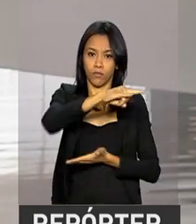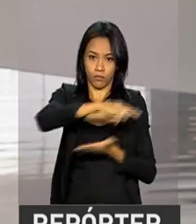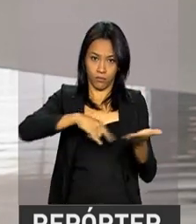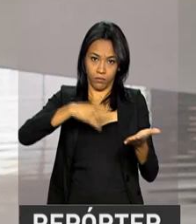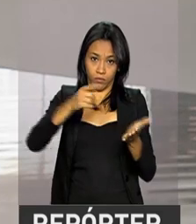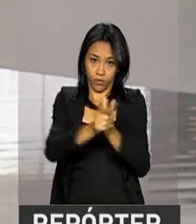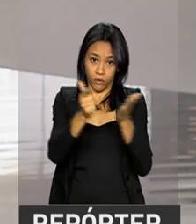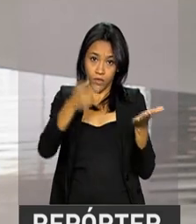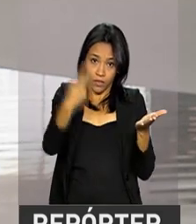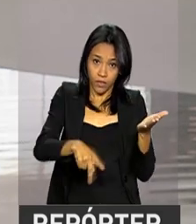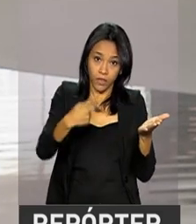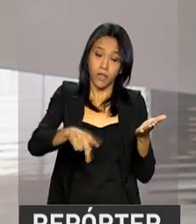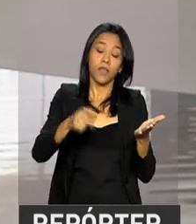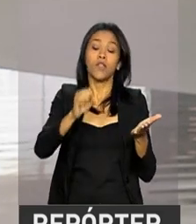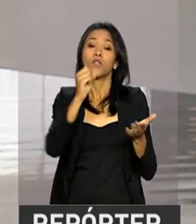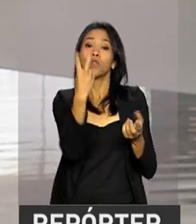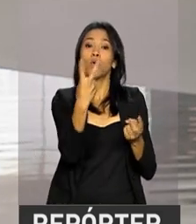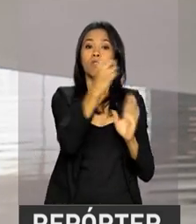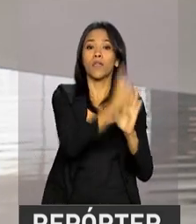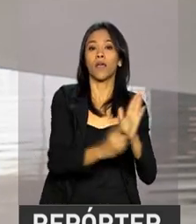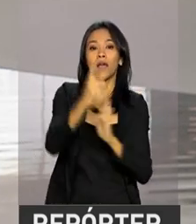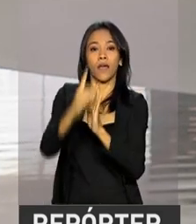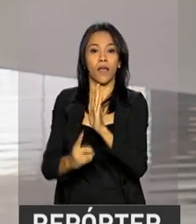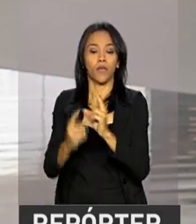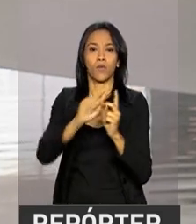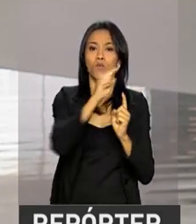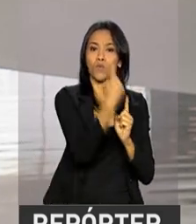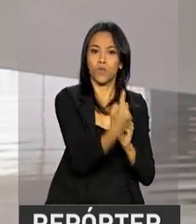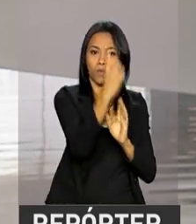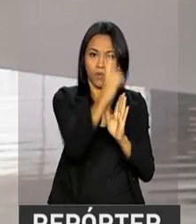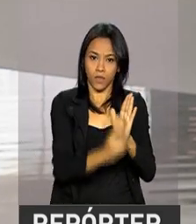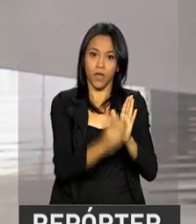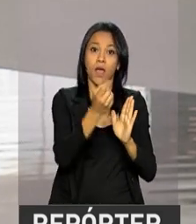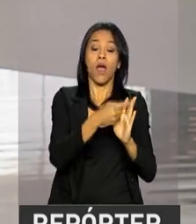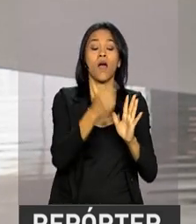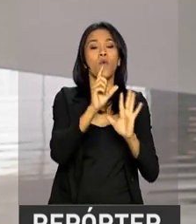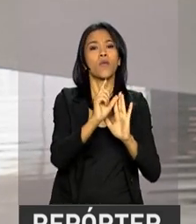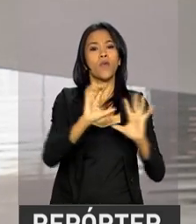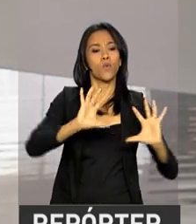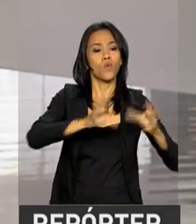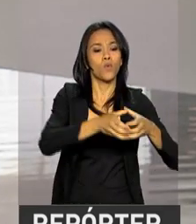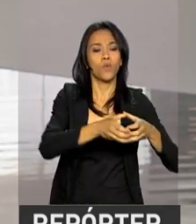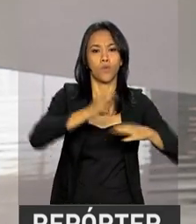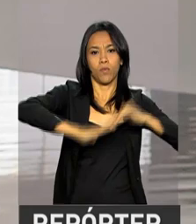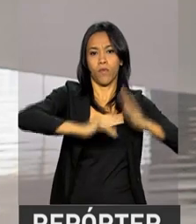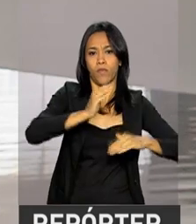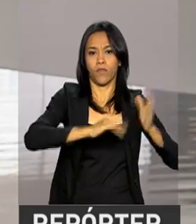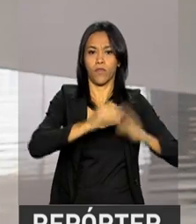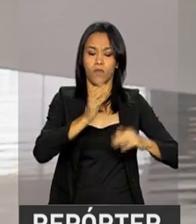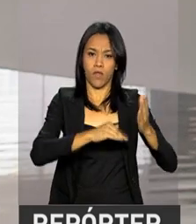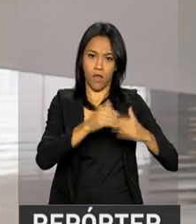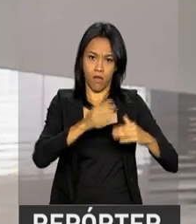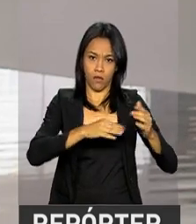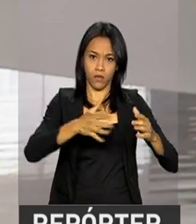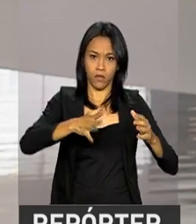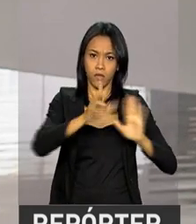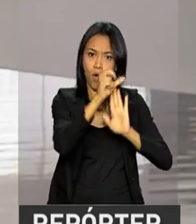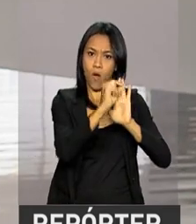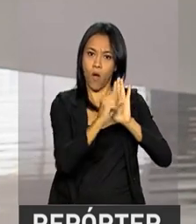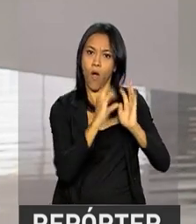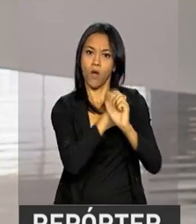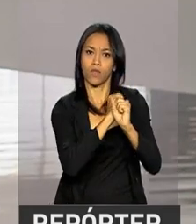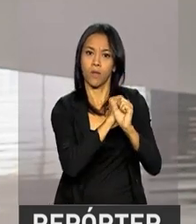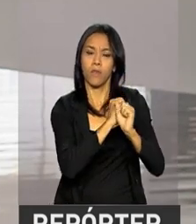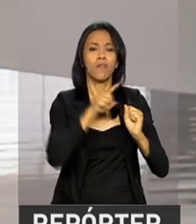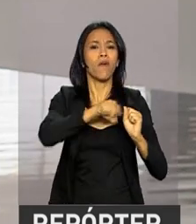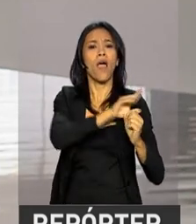do presidente Michel Temer. Um deles cria a Junta de Execução Orçamentária. Essa junta vai assessorar o presidente da República